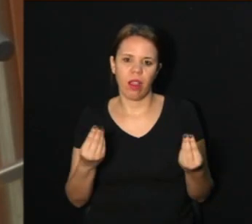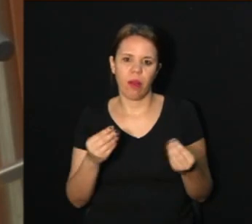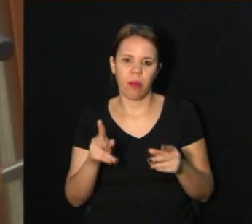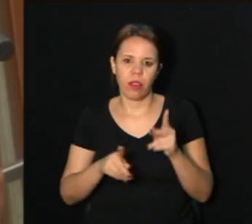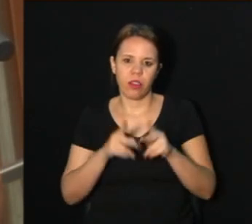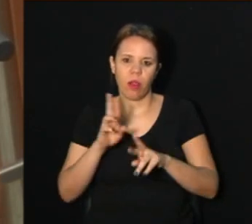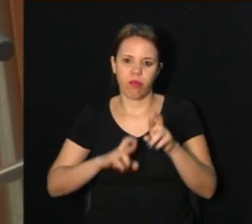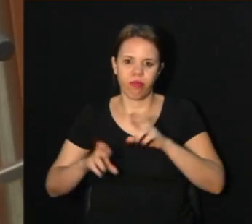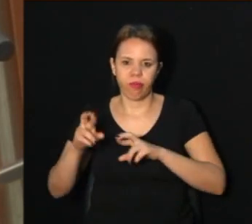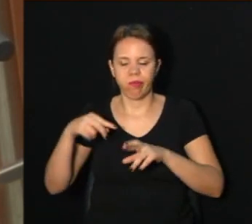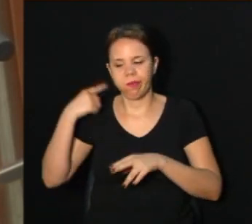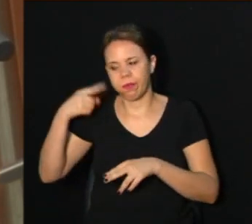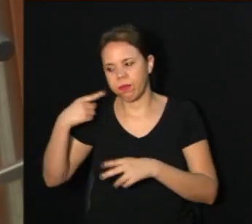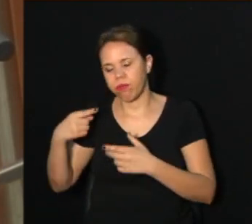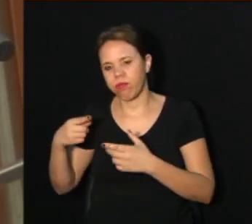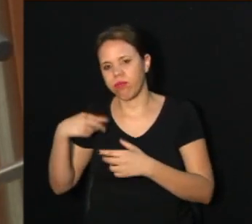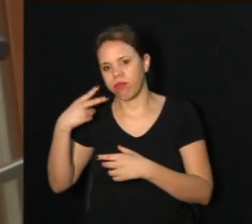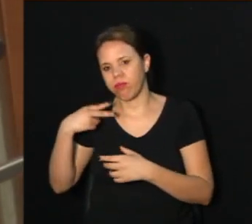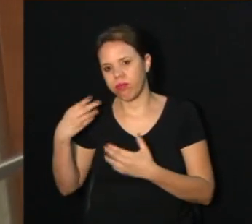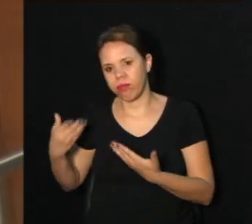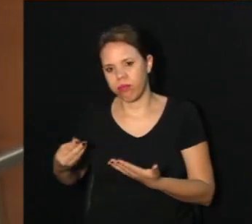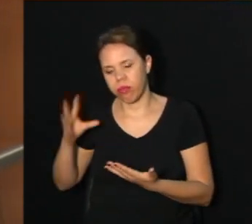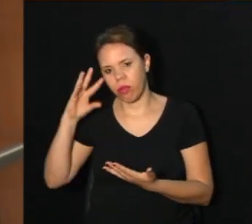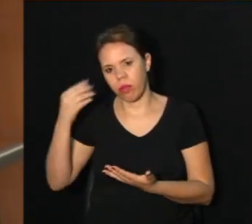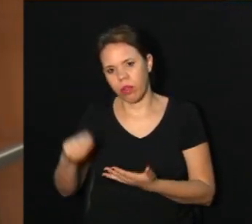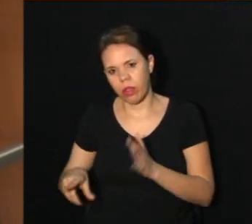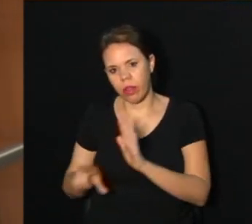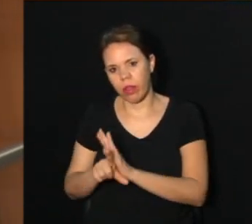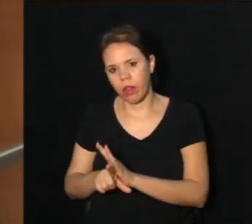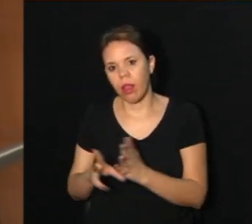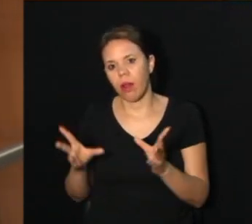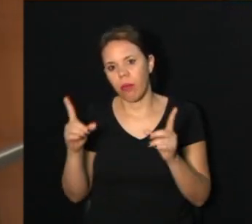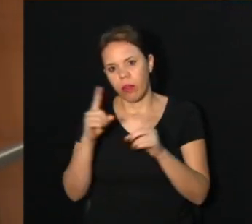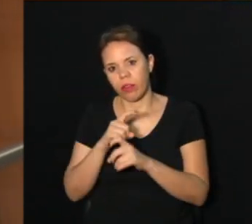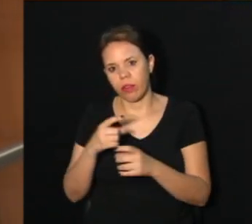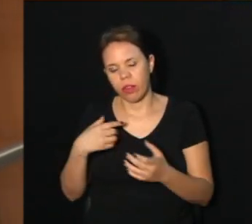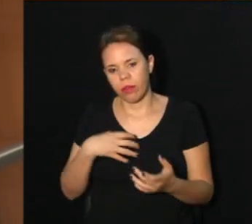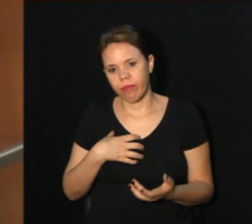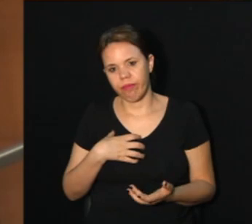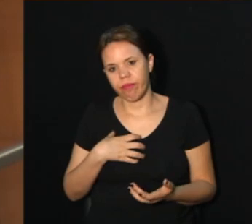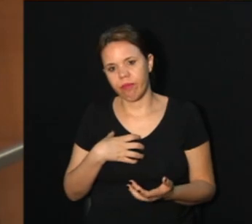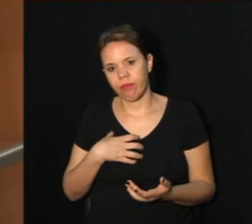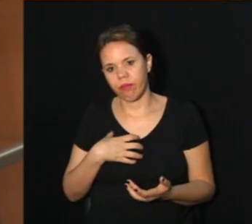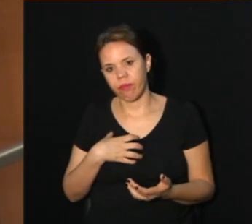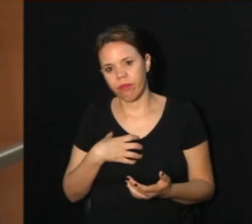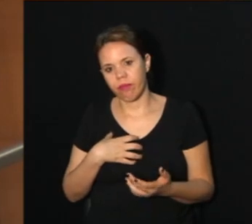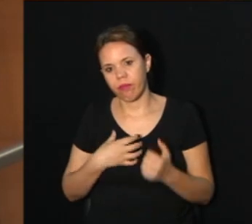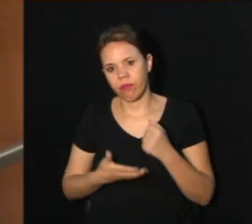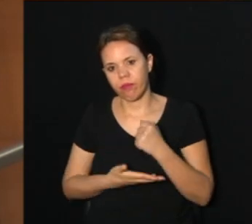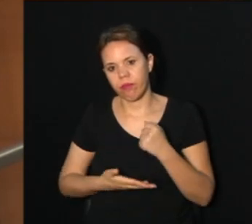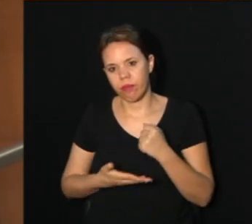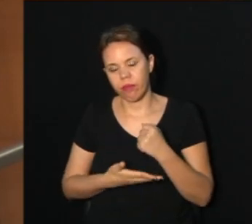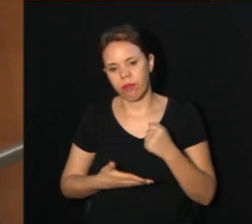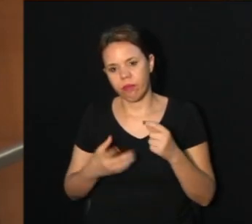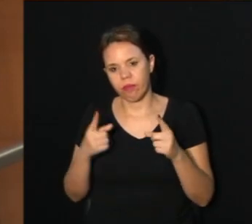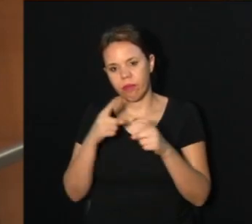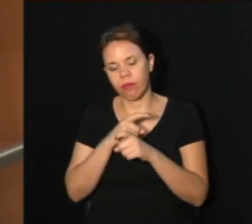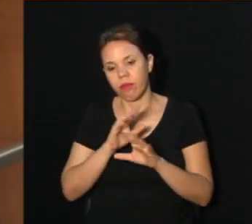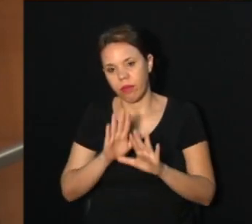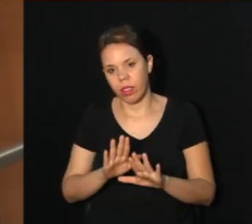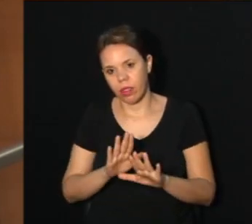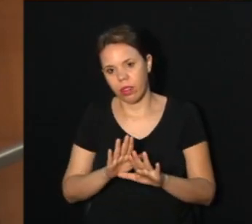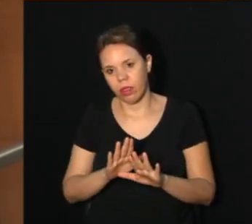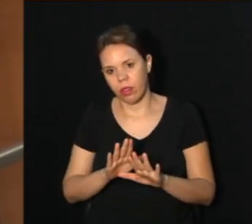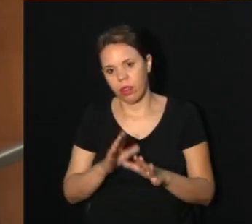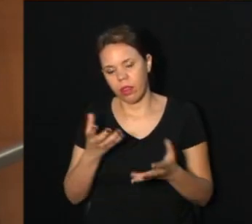auditores, procuradores, vereadores que entendem de lei. É muito difícil. Eu estou me sentindo aqui numa posição um pouco complicada. Mas